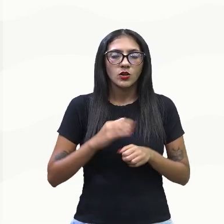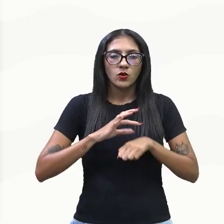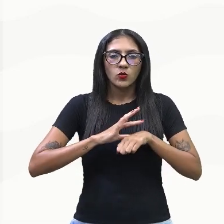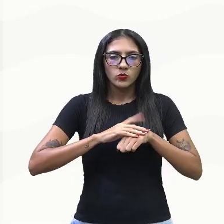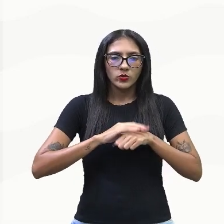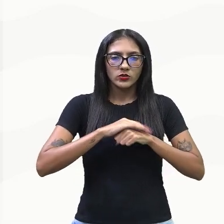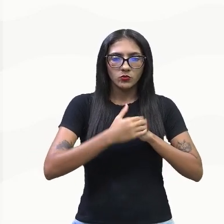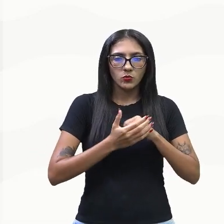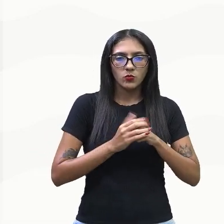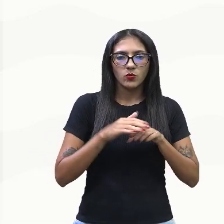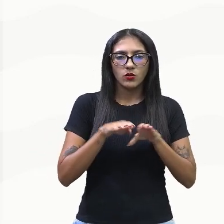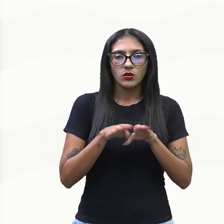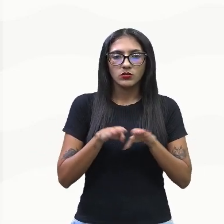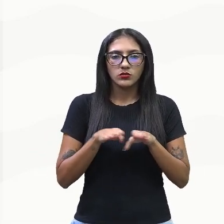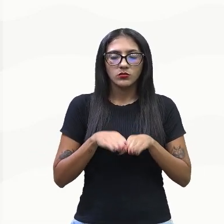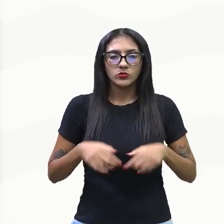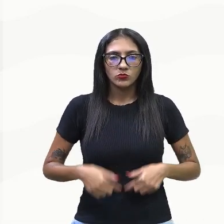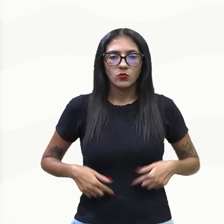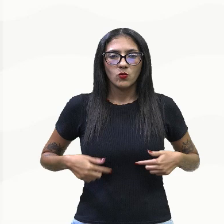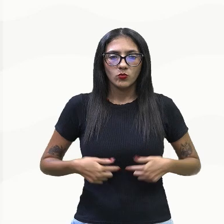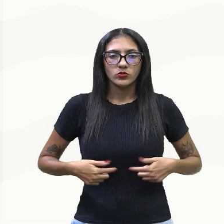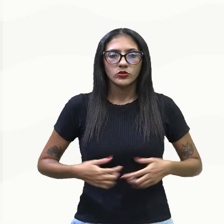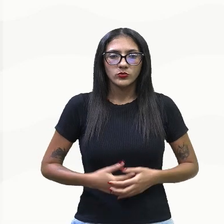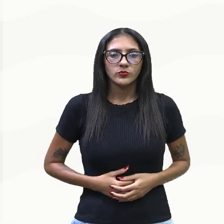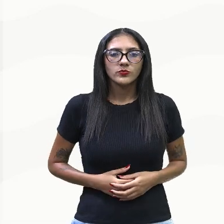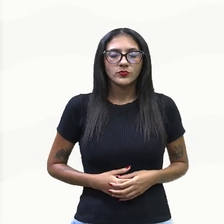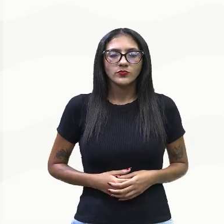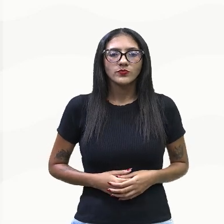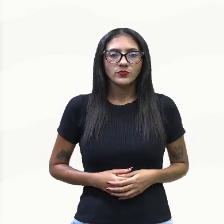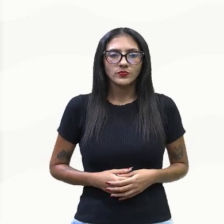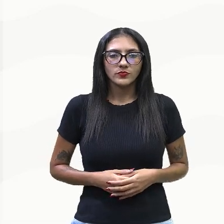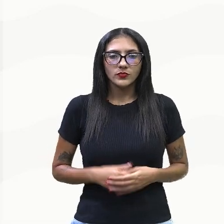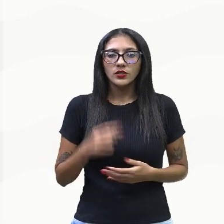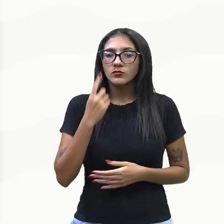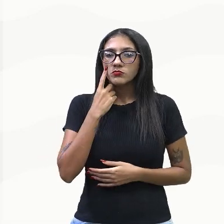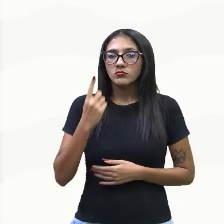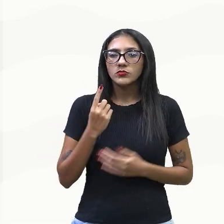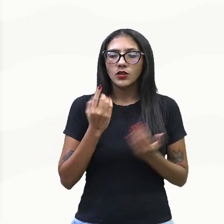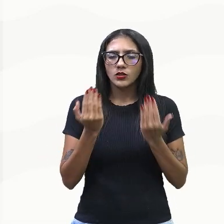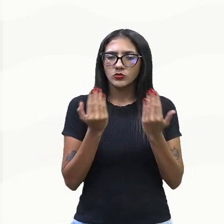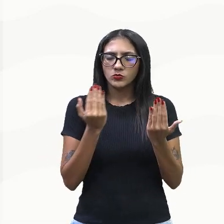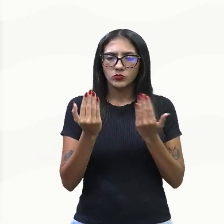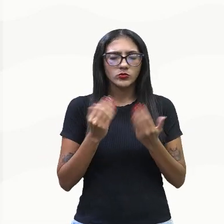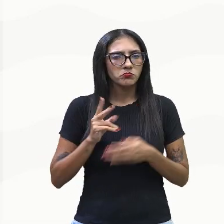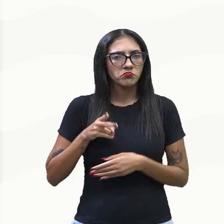de útero. A cor preta e a cor azul. Aqui a gente vê, olha, as duas sempre